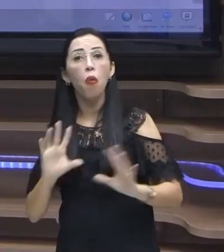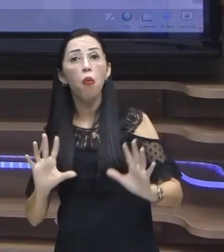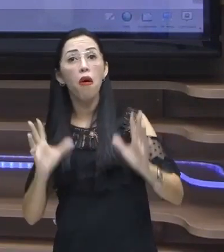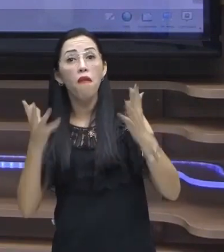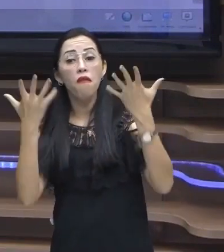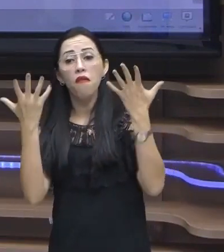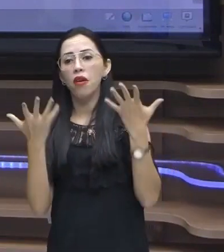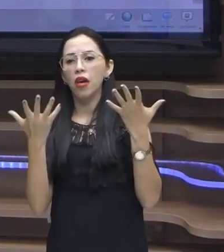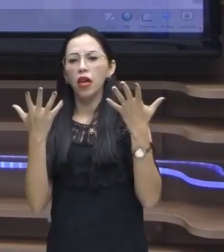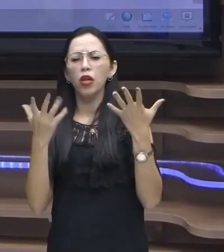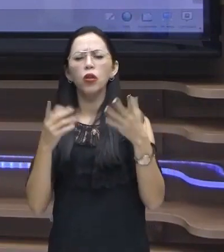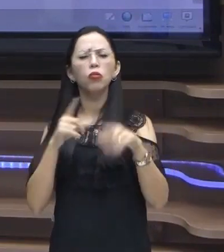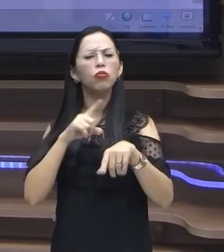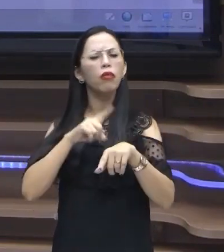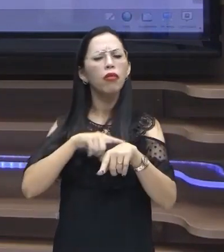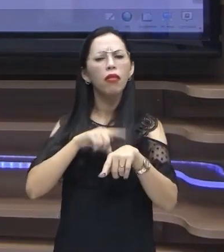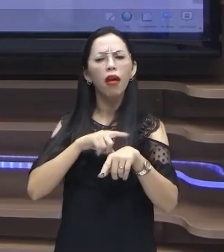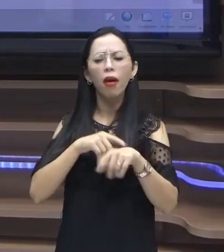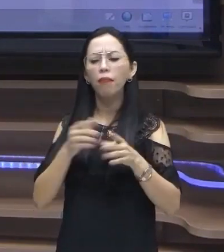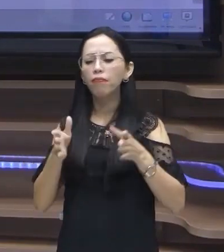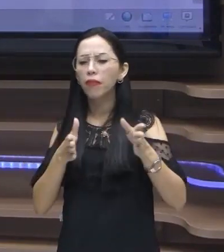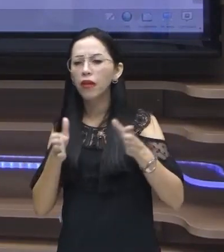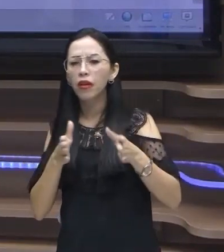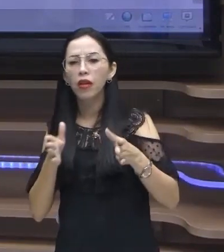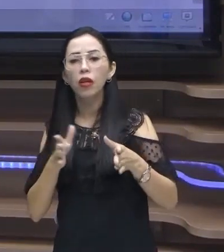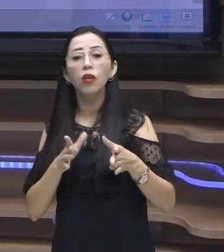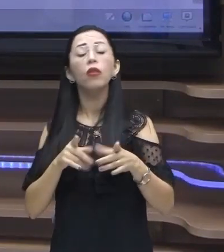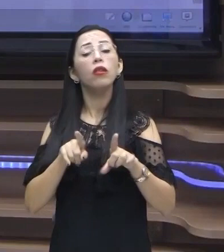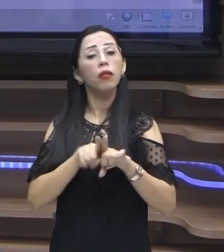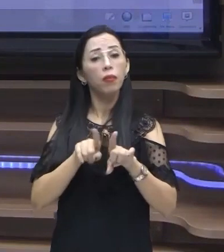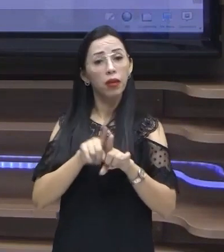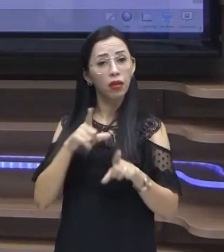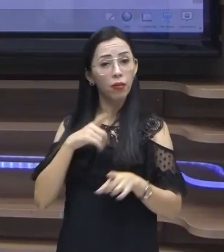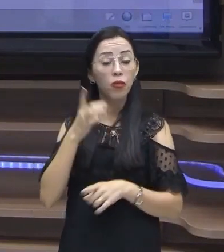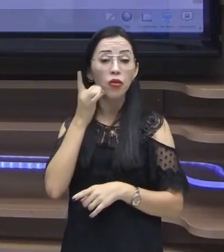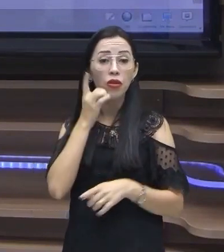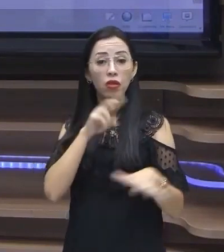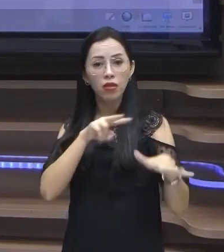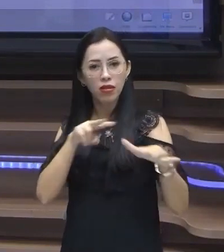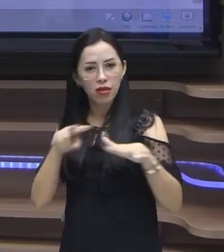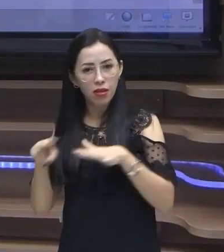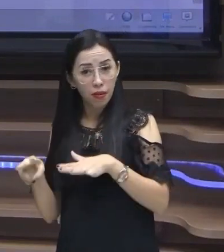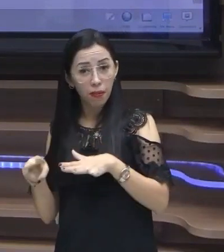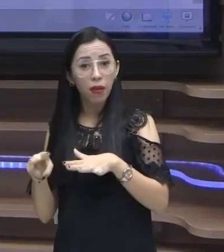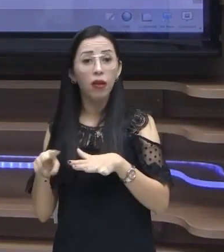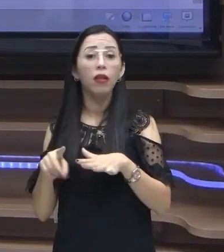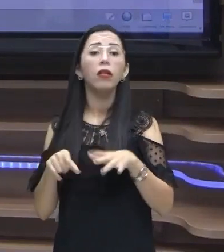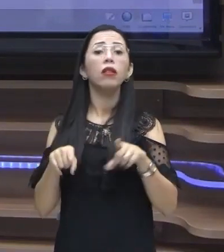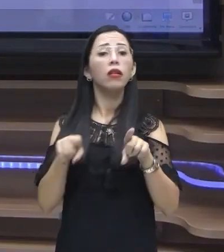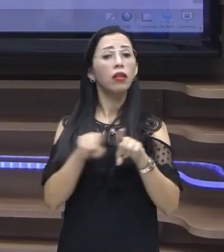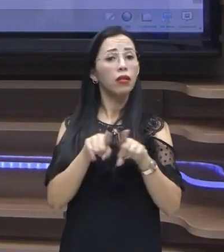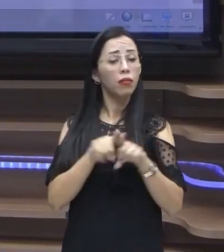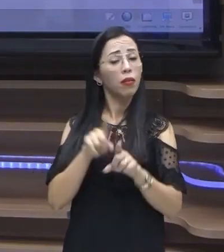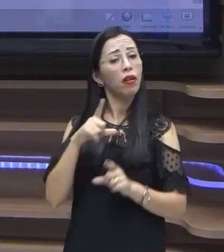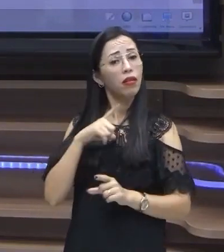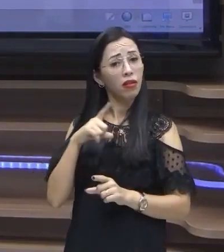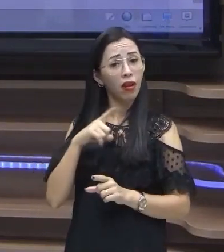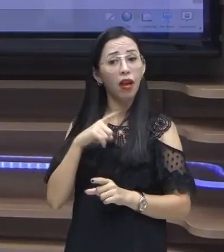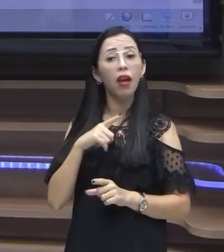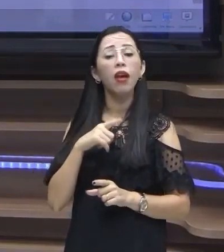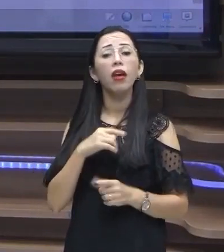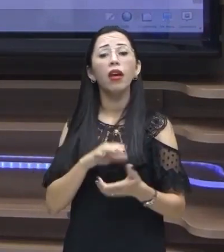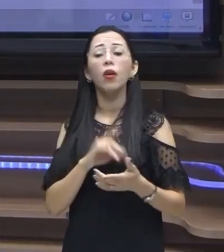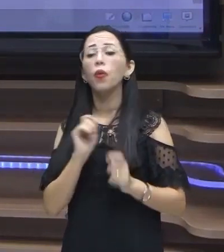ano, tá certo? Nós temos os dias da semana, que também nós usamos como medida de tempo. E também nós temos medidas especiais, como